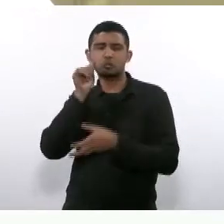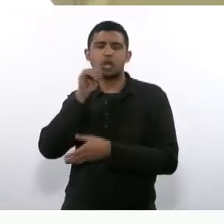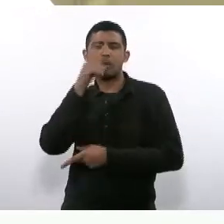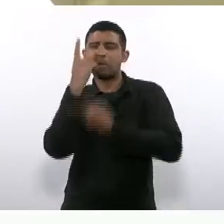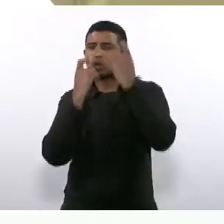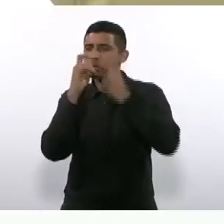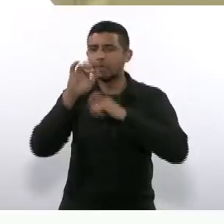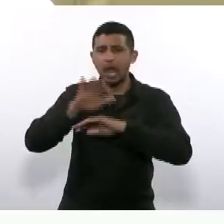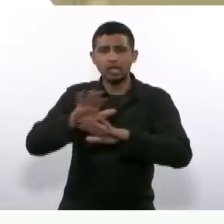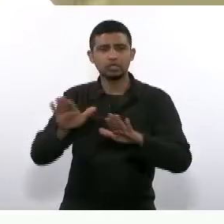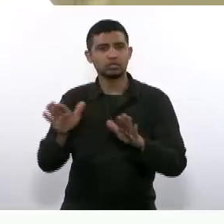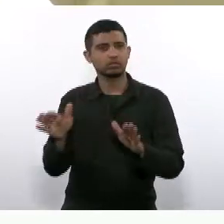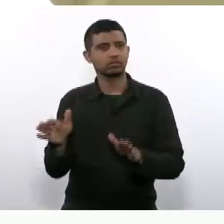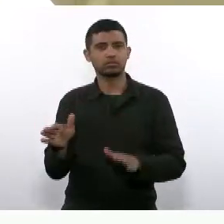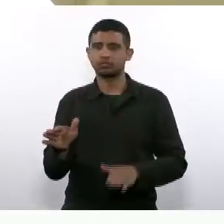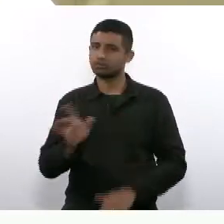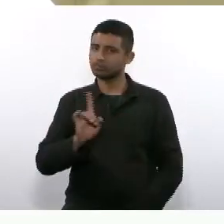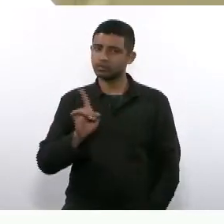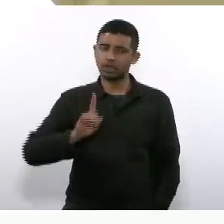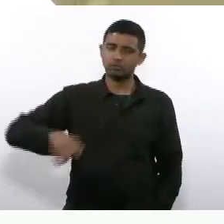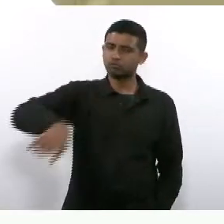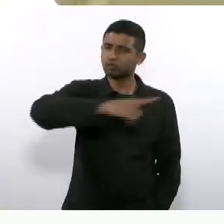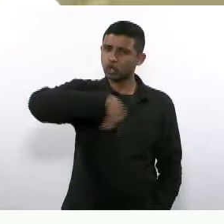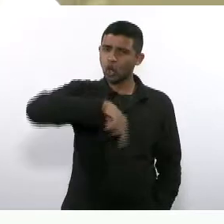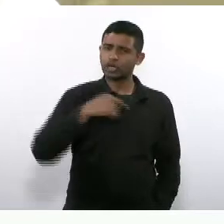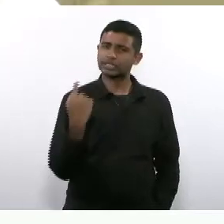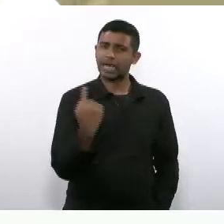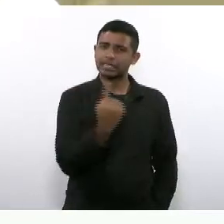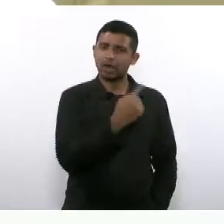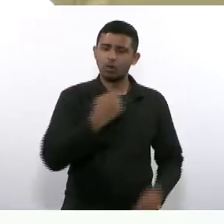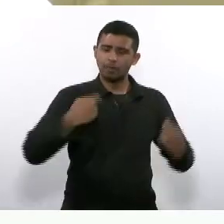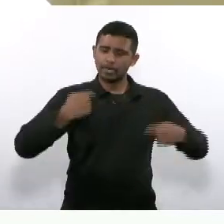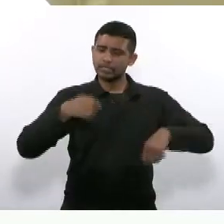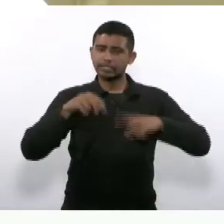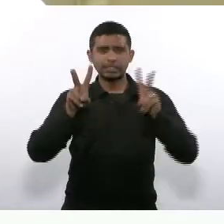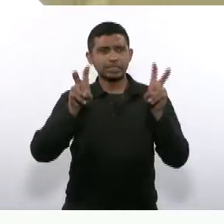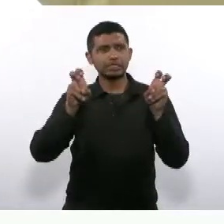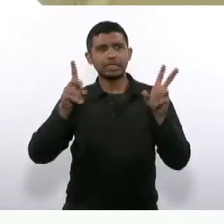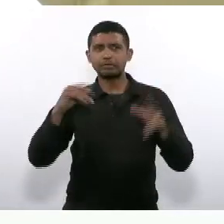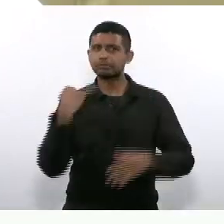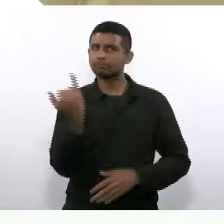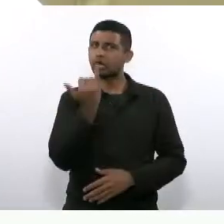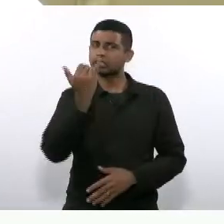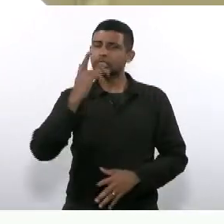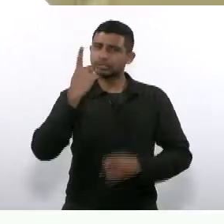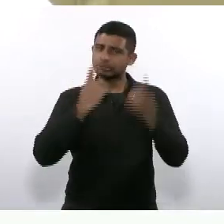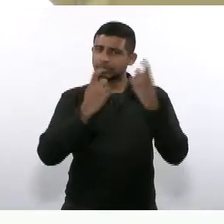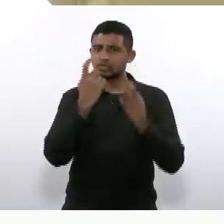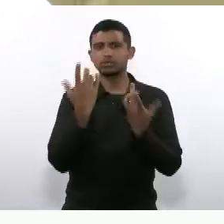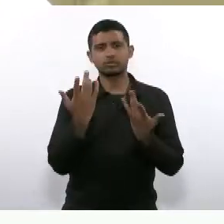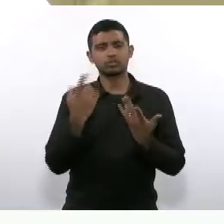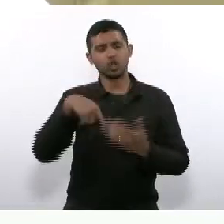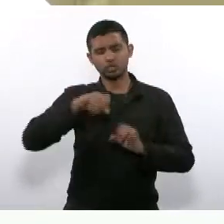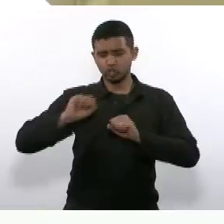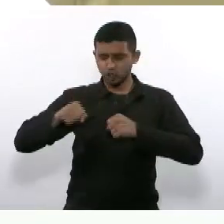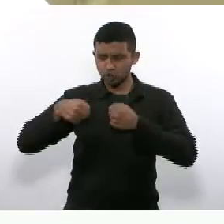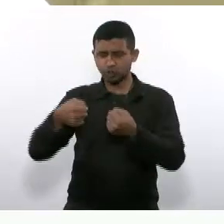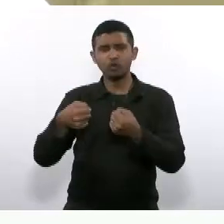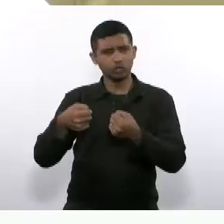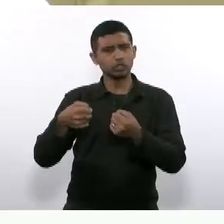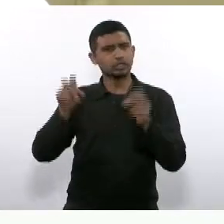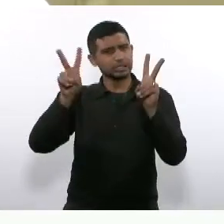tema. Eu acho que todos nós temos que dar a devida importância para esse tema, temos que lutar por causas que sejam justas. Vimos